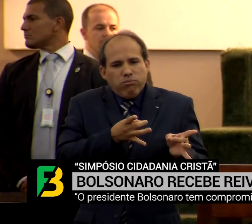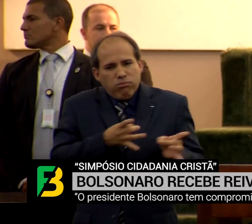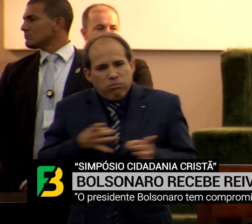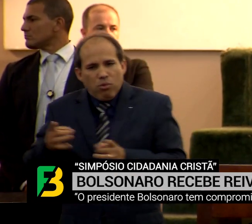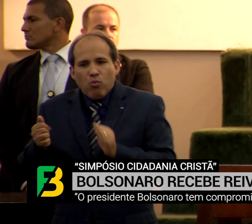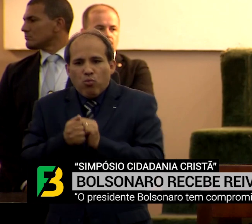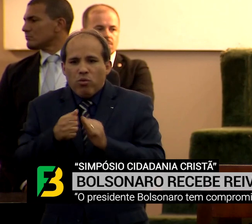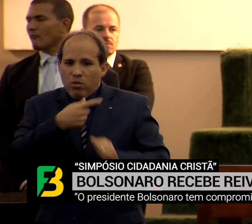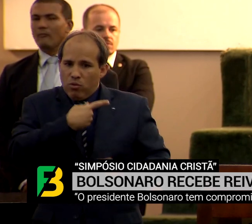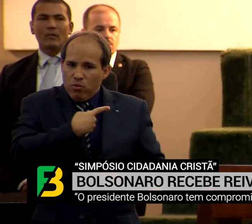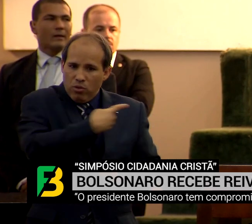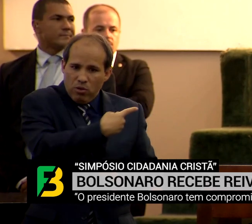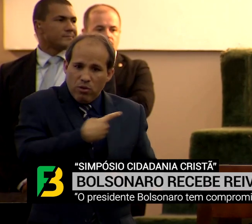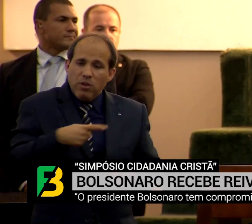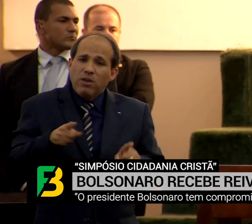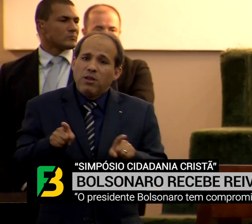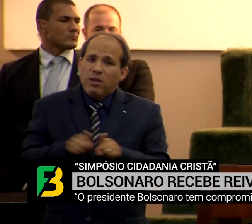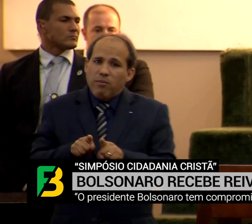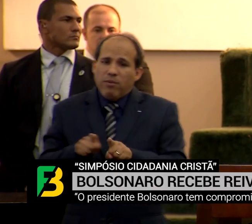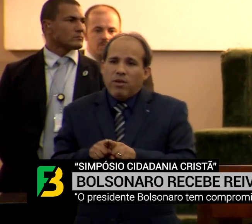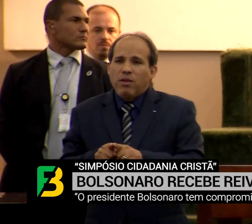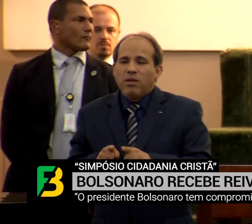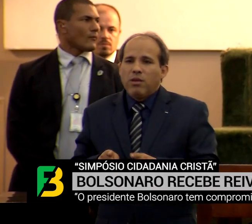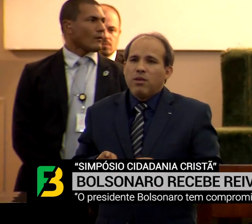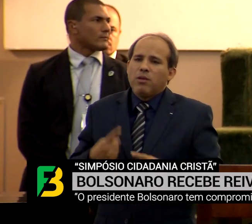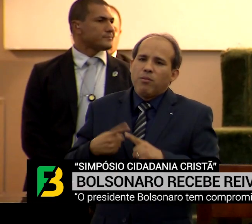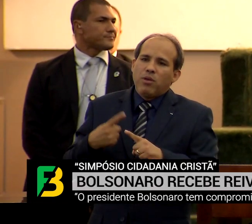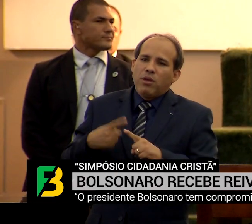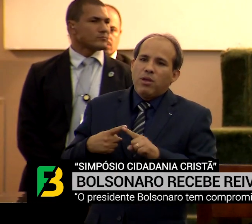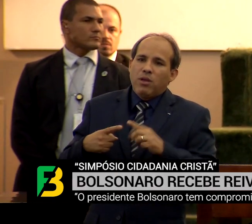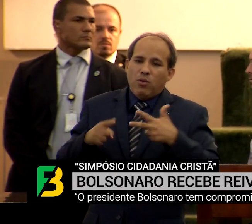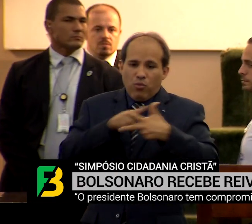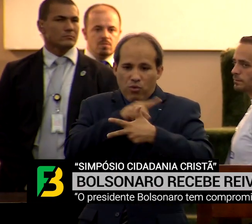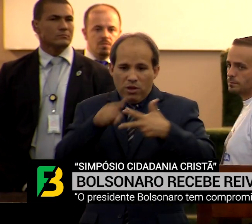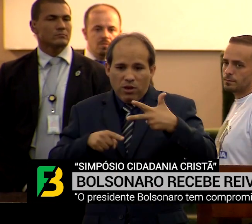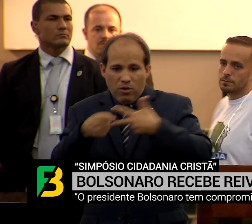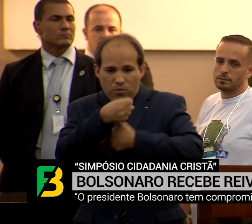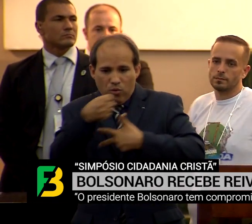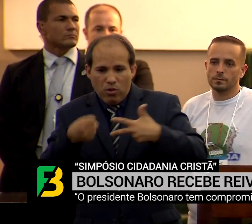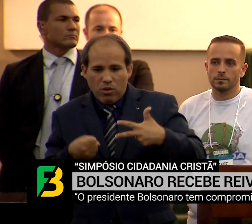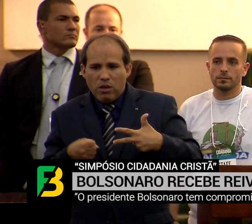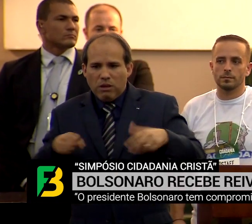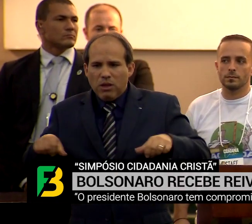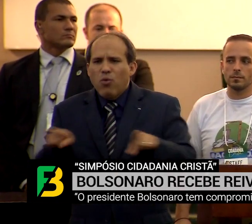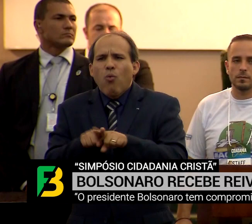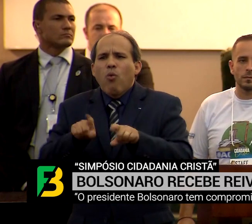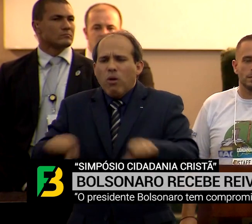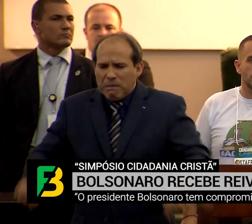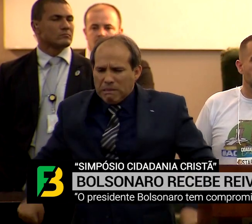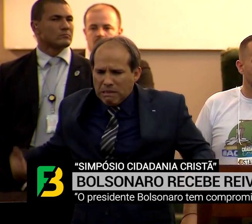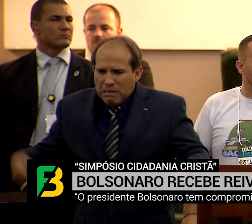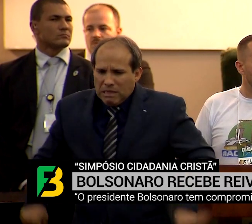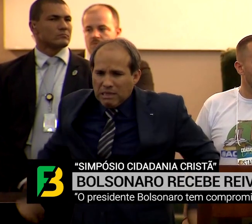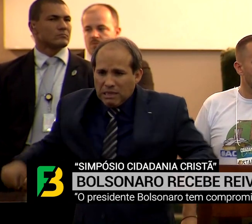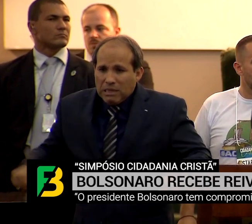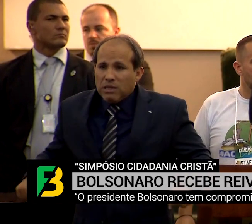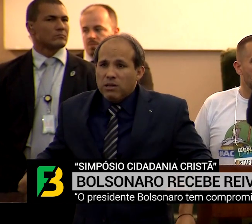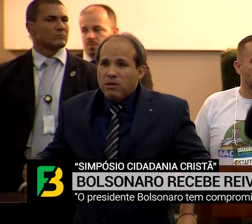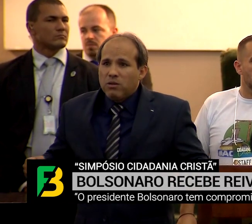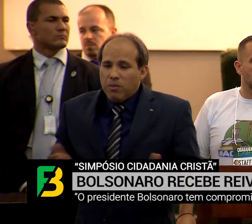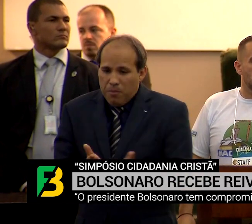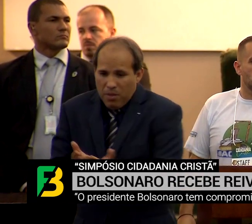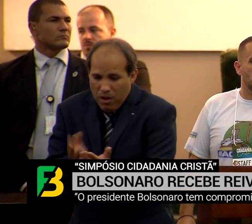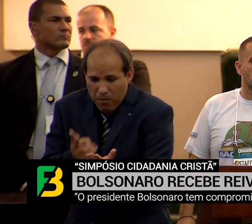Né? Afinal de contas, os três poderes é que tem que remar na mesma direção para que o